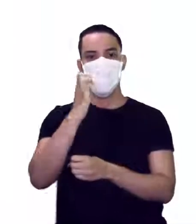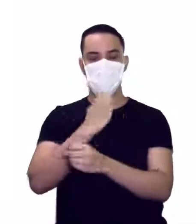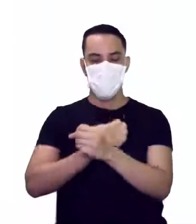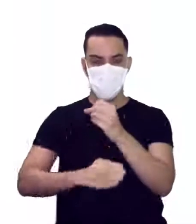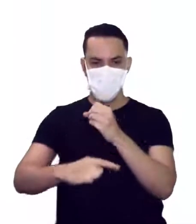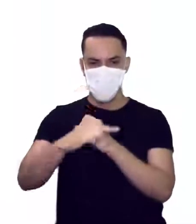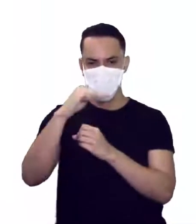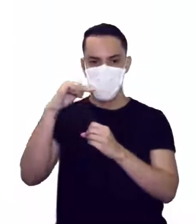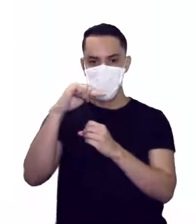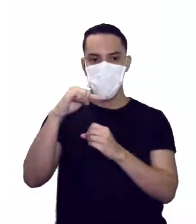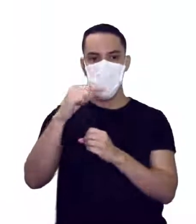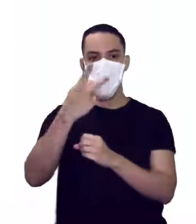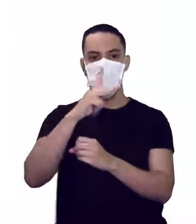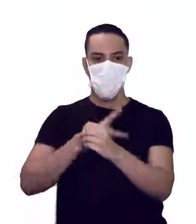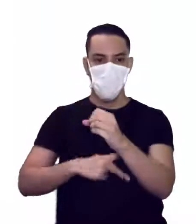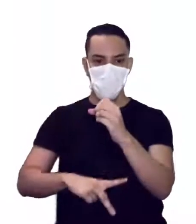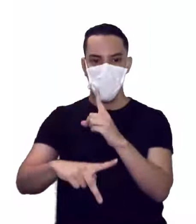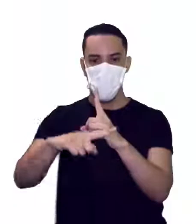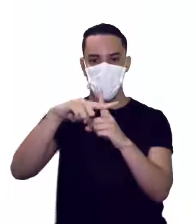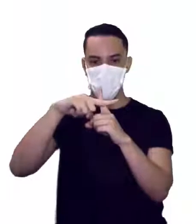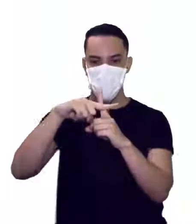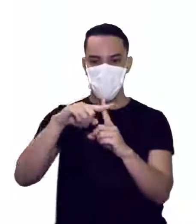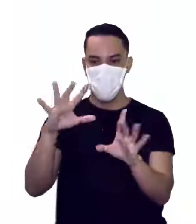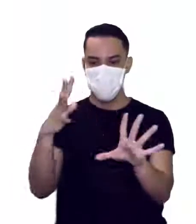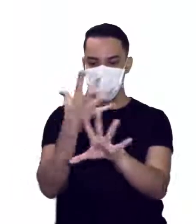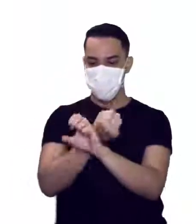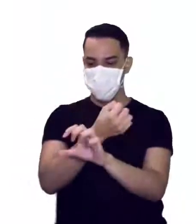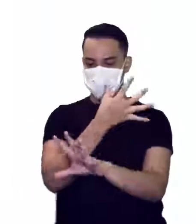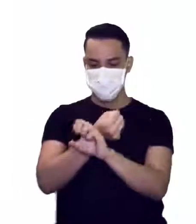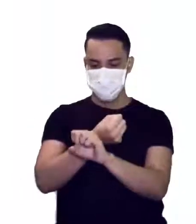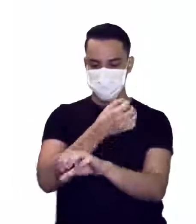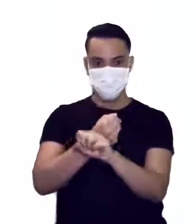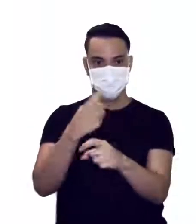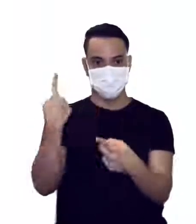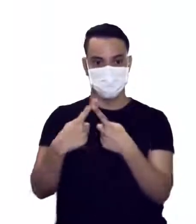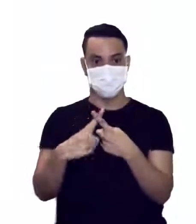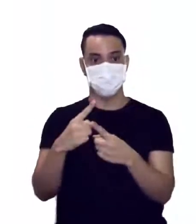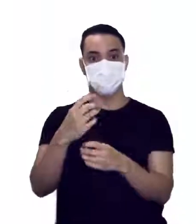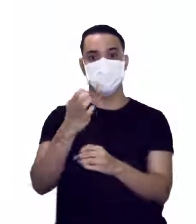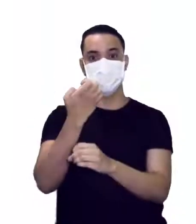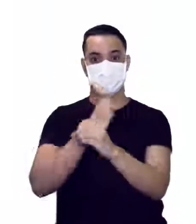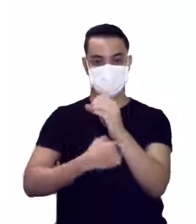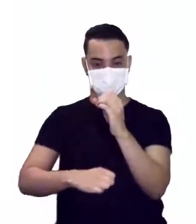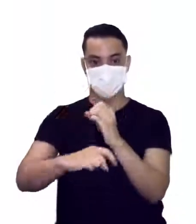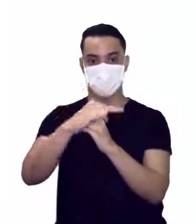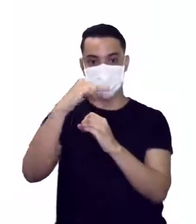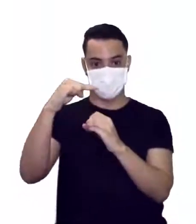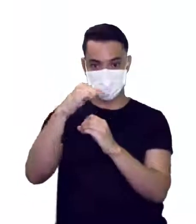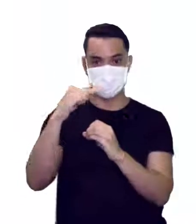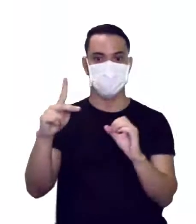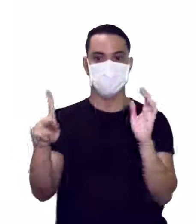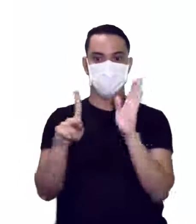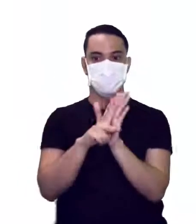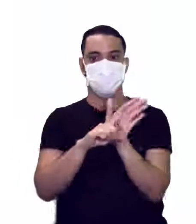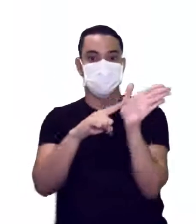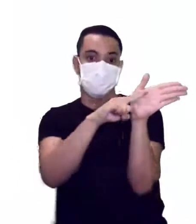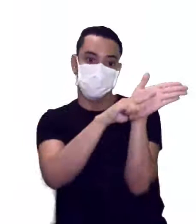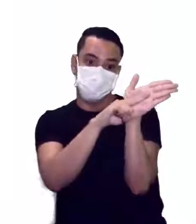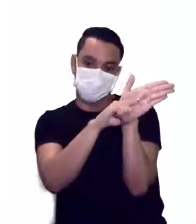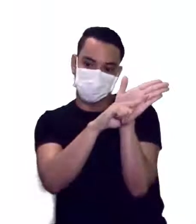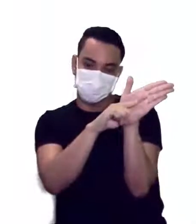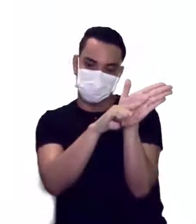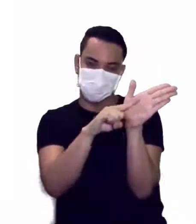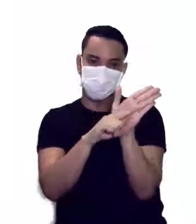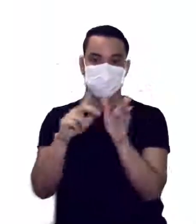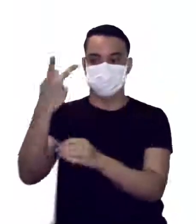são atraídos entre si. Por quê? O elétron, a gente pode falar que ele é portador de carga negativa.